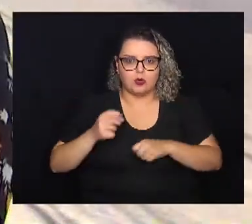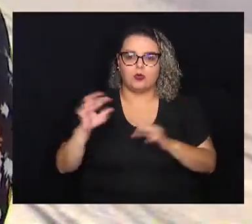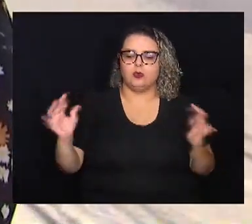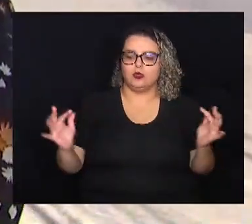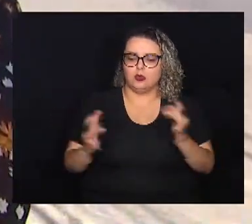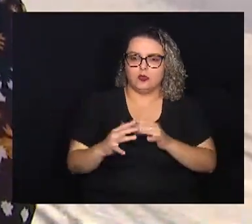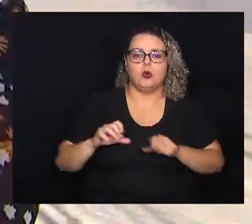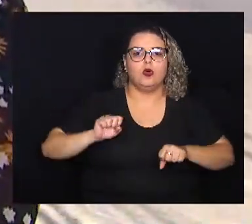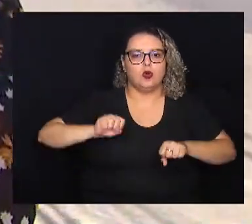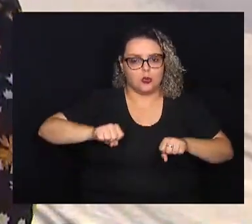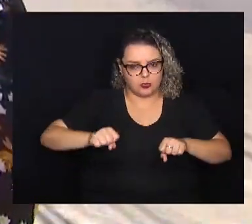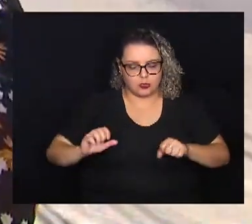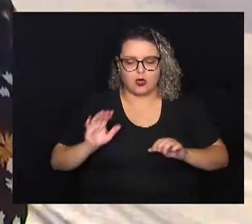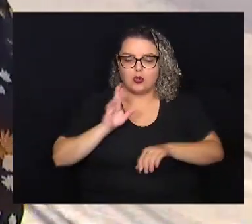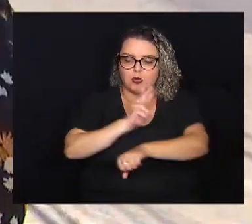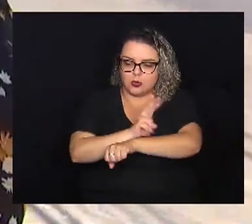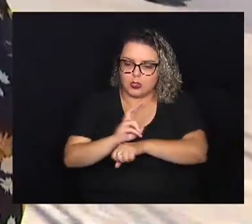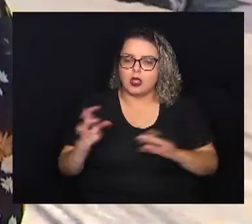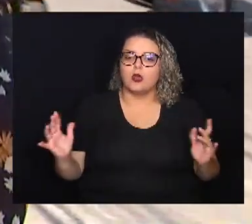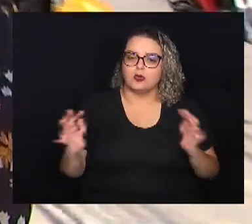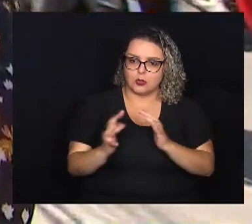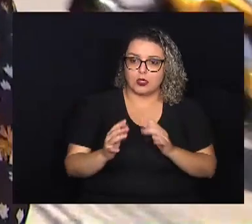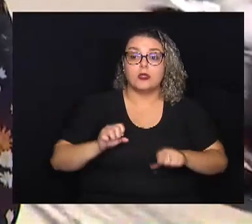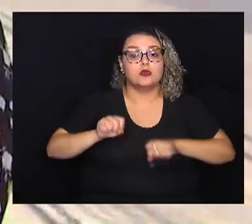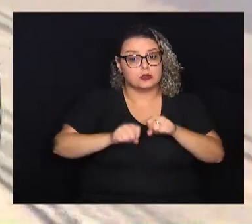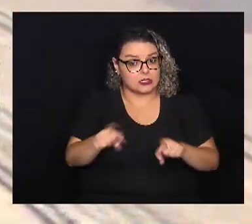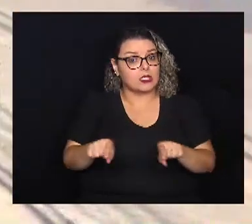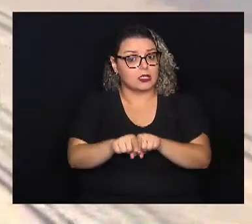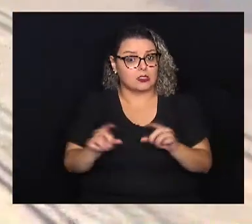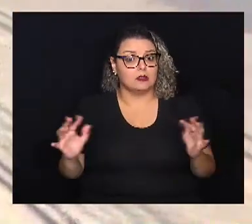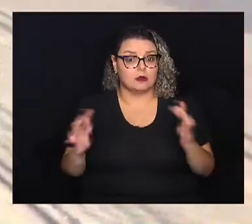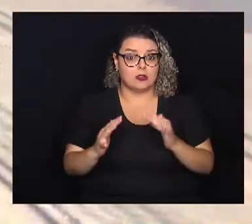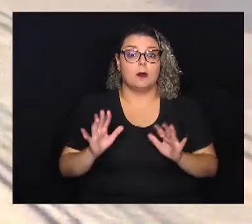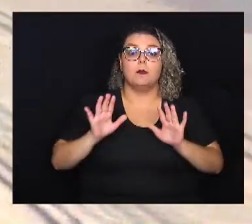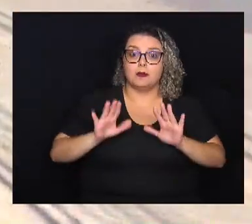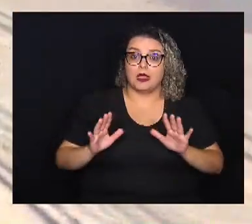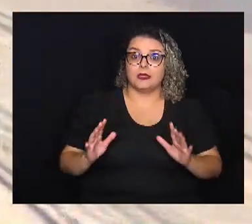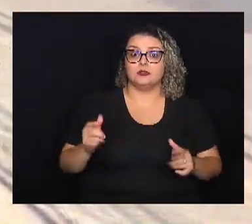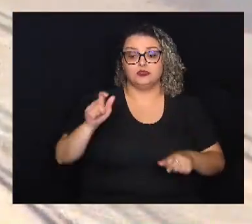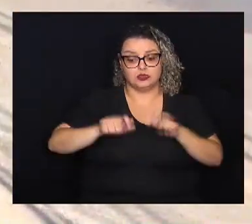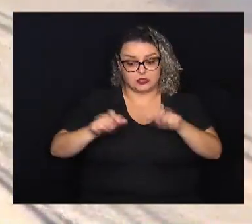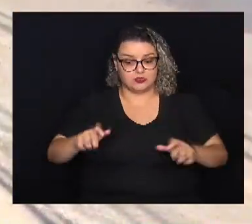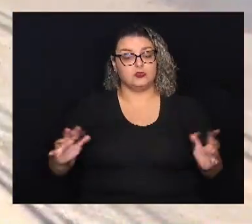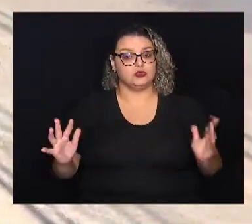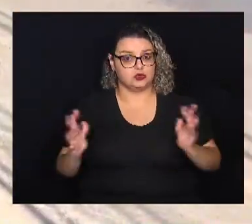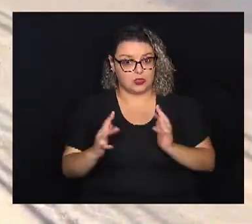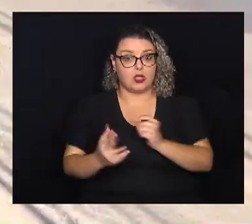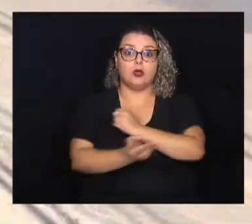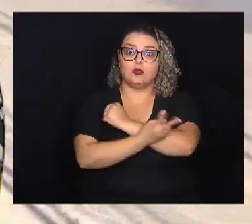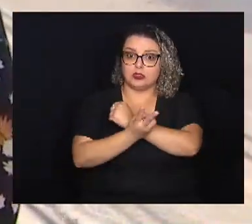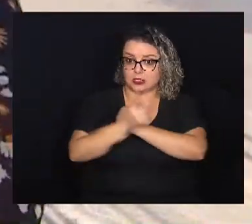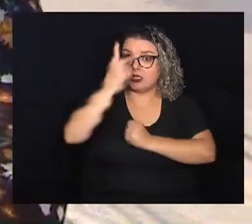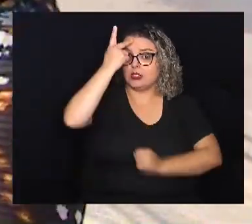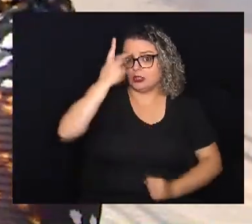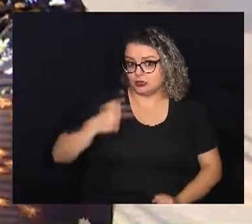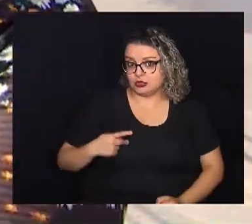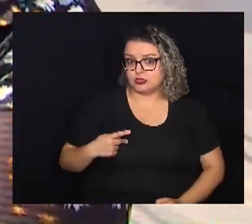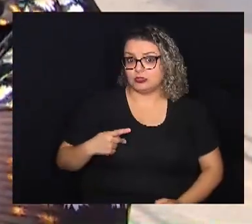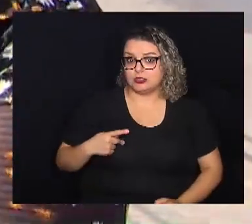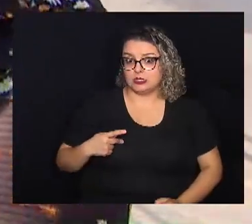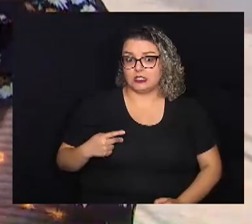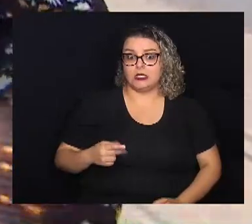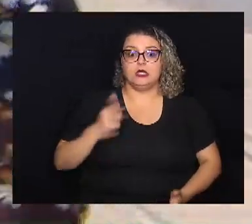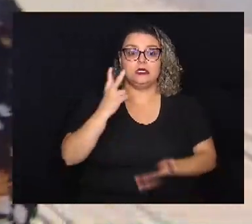o motociclista tem que cuidar do pedestre e o ciclista também. Mas o pedestre, ele também tem que cuidar de si mesmo, né? E sempre